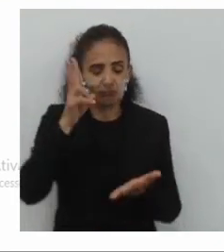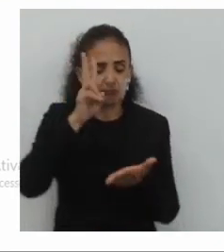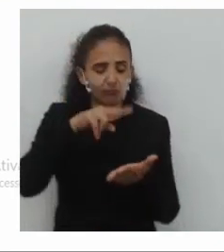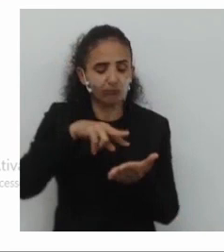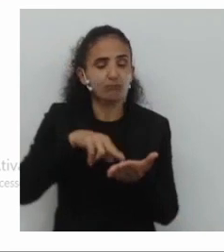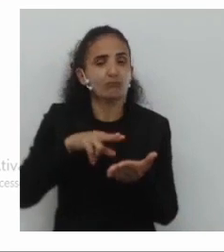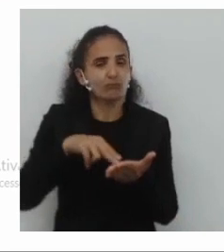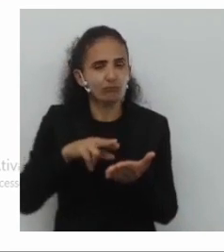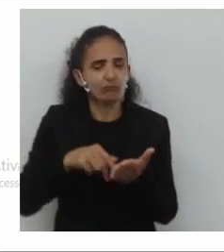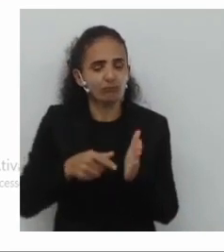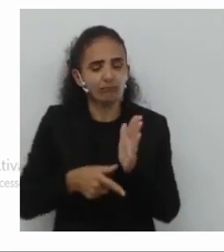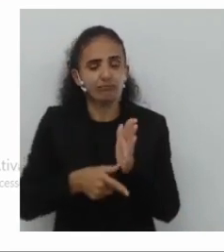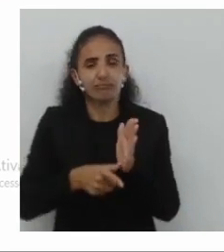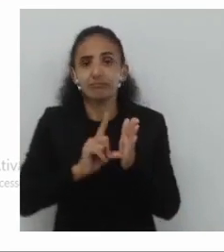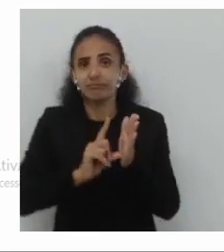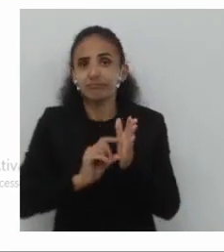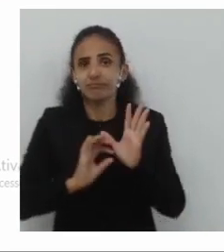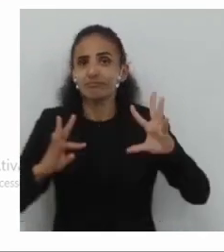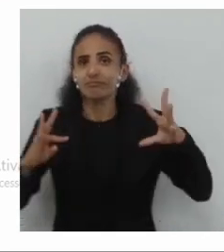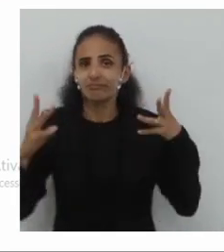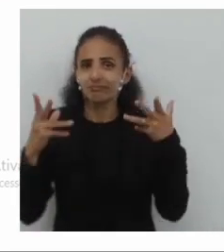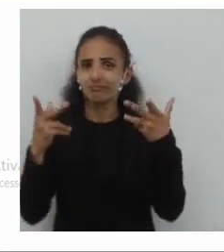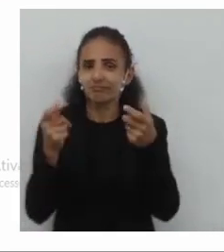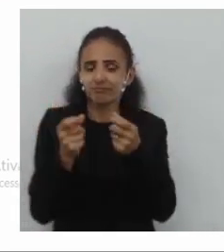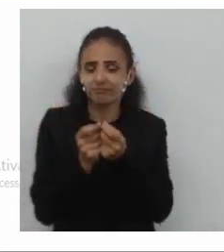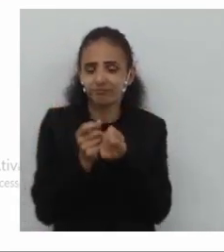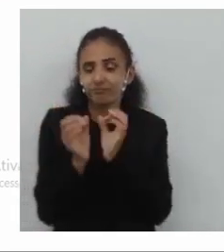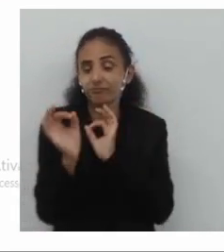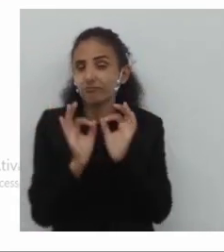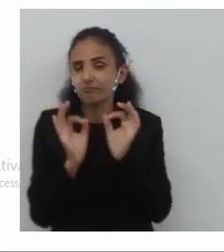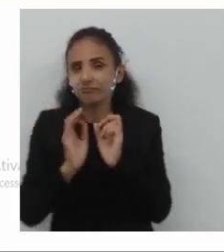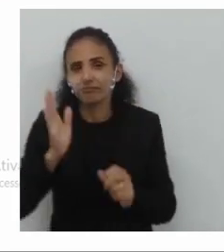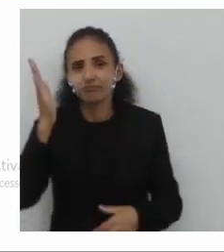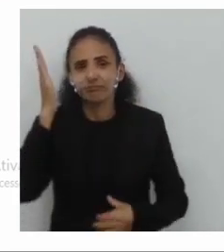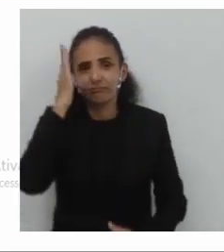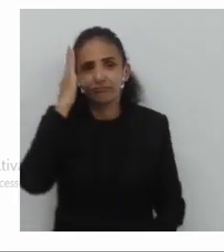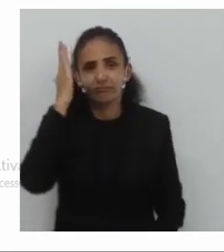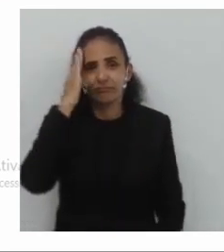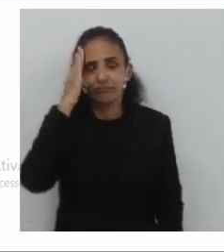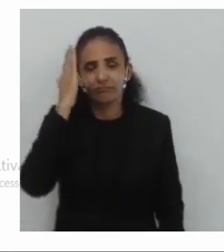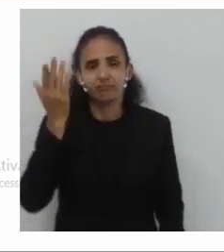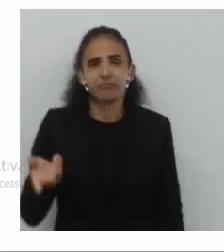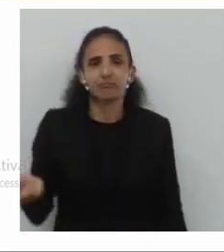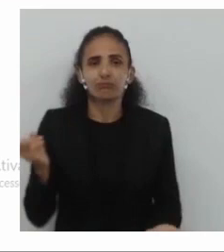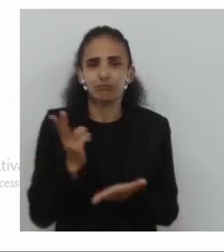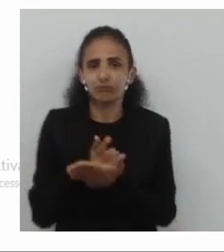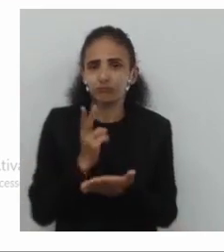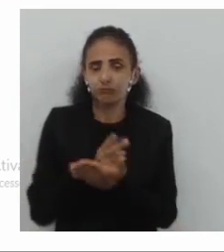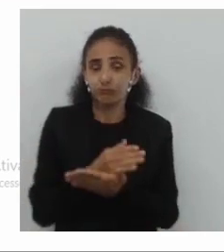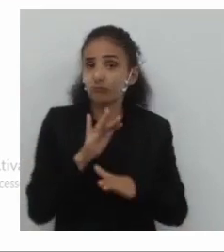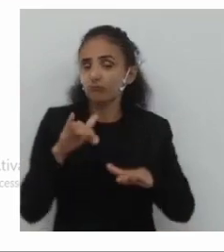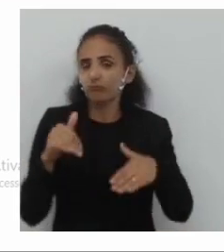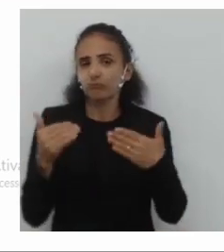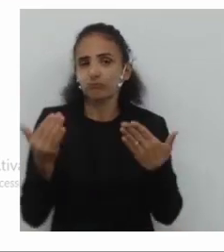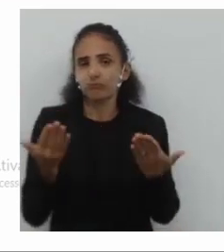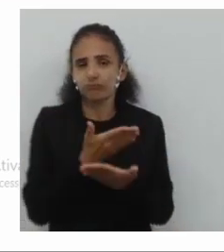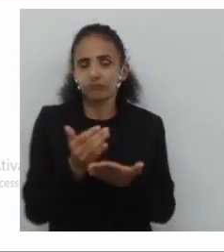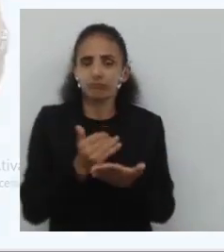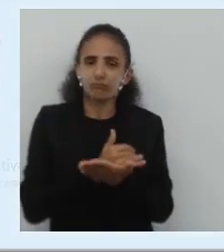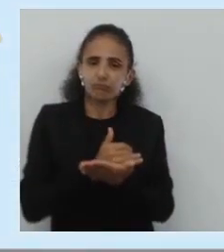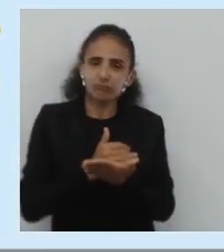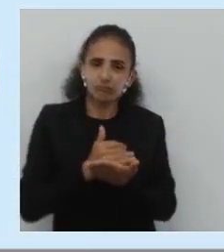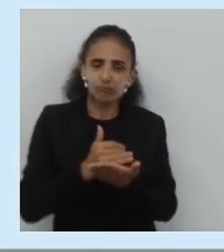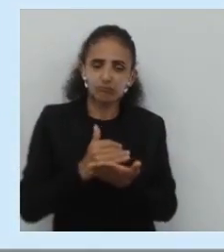uma visão prévia, geral, orientando assim a compreensão do que se segue. Ou seja, quando você